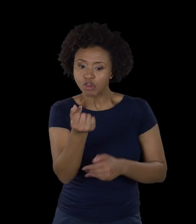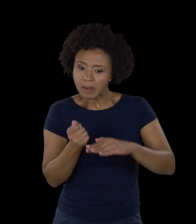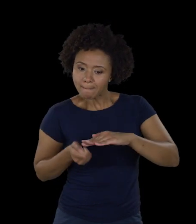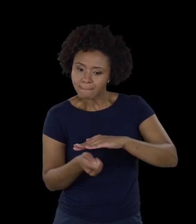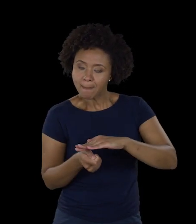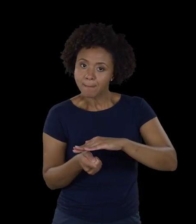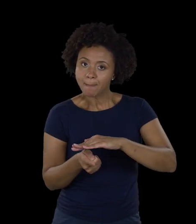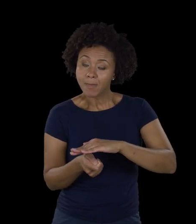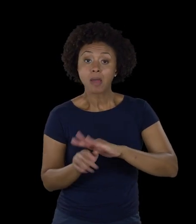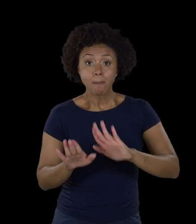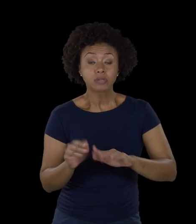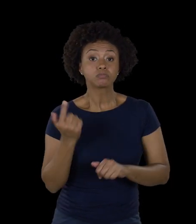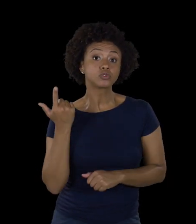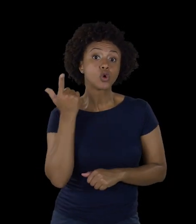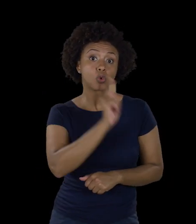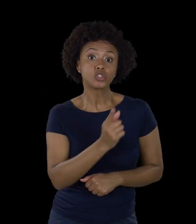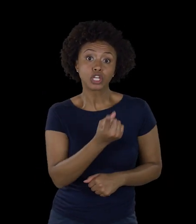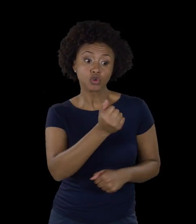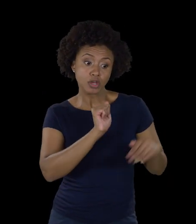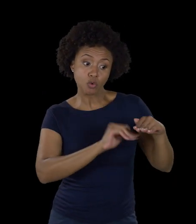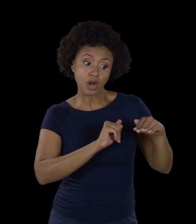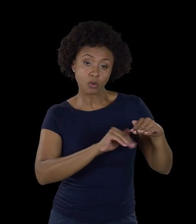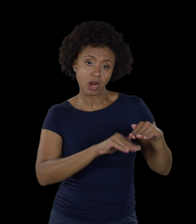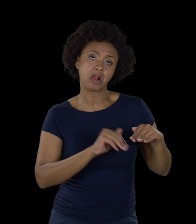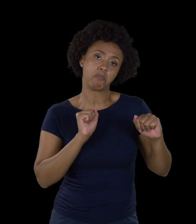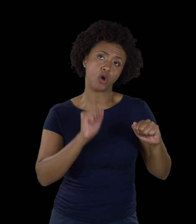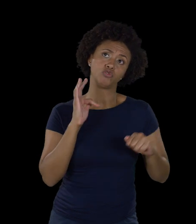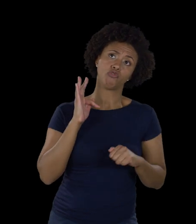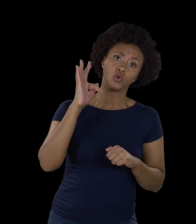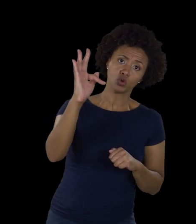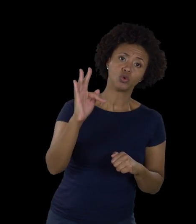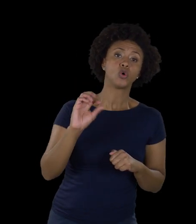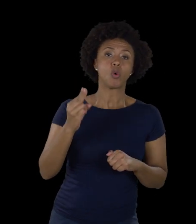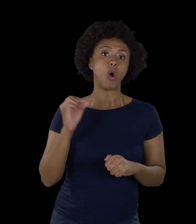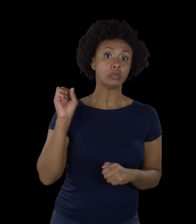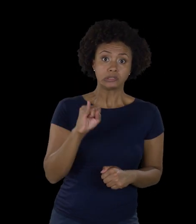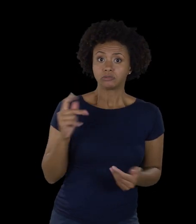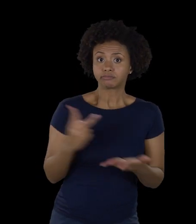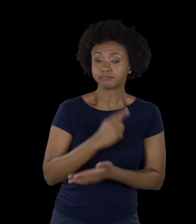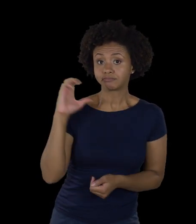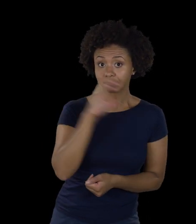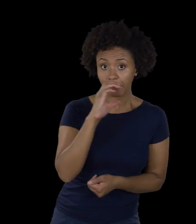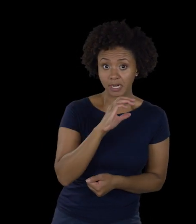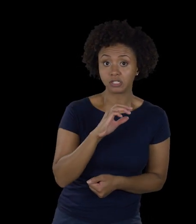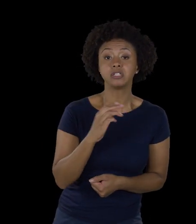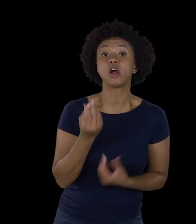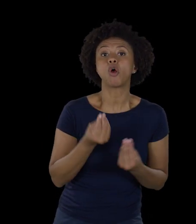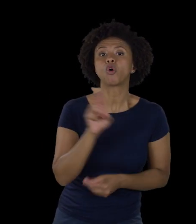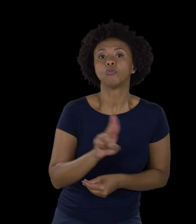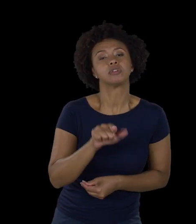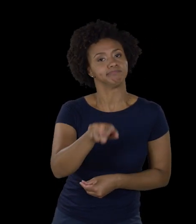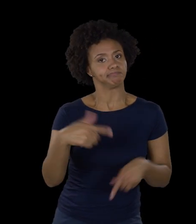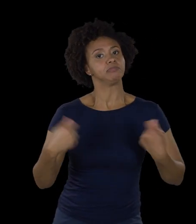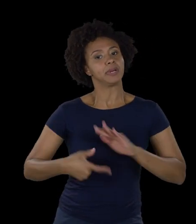de guardar recursos para que eles possam ser usados ou no futuro ou em situações de emergência. Você precisa estar